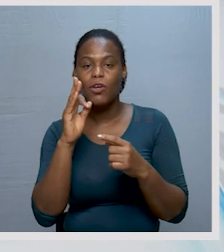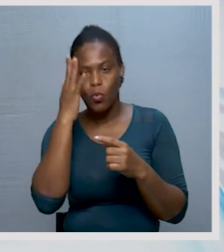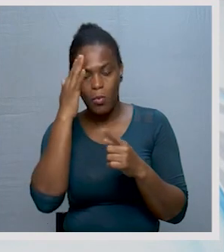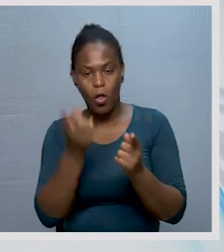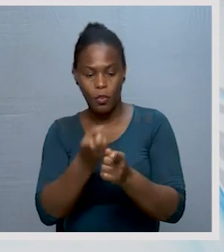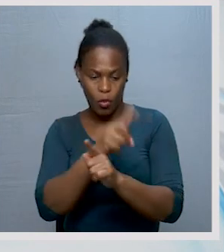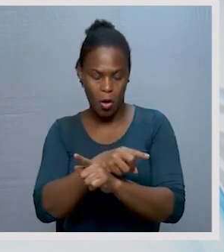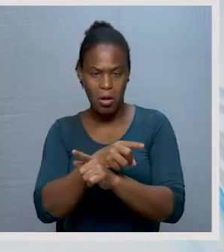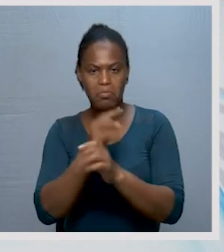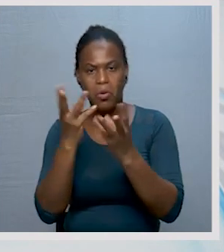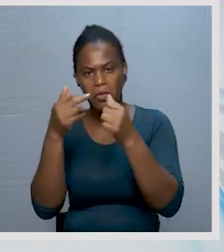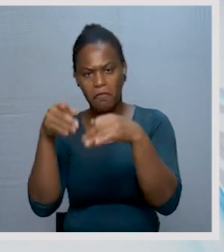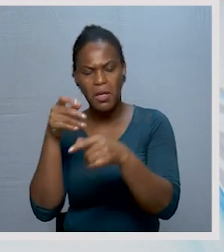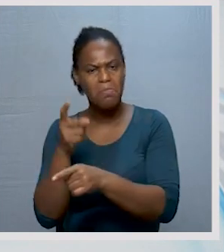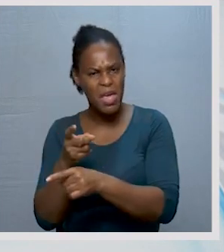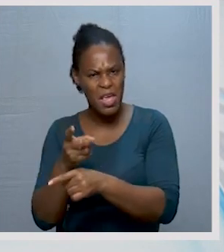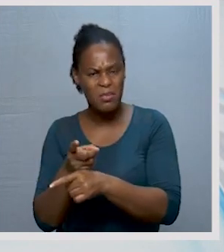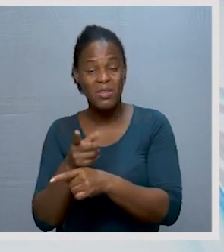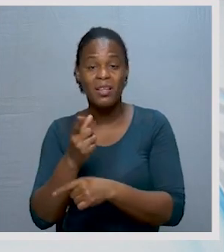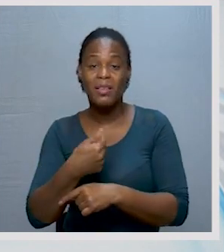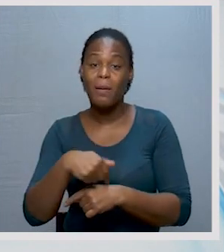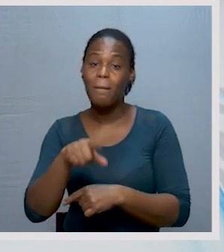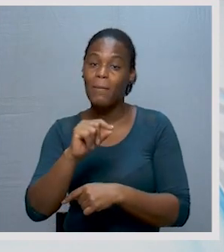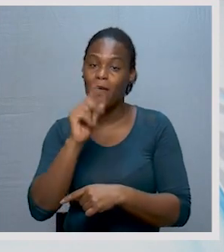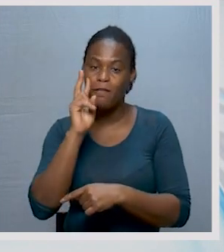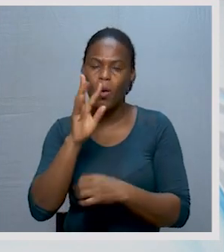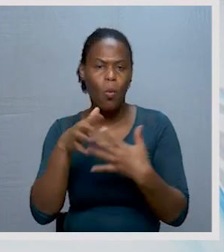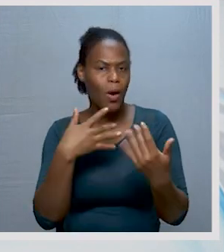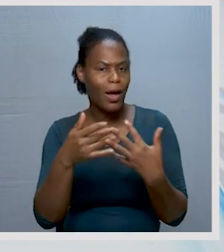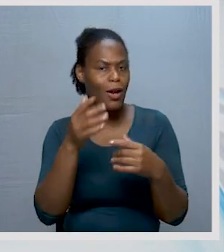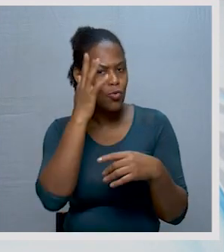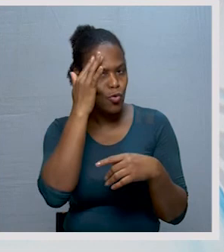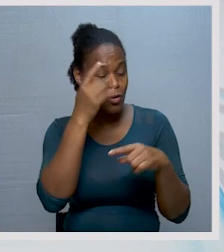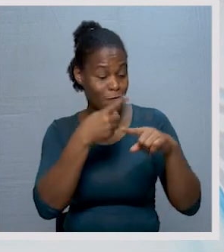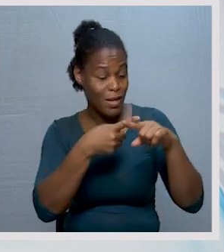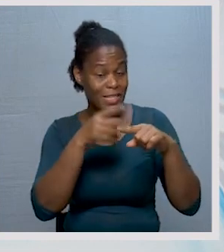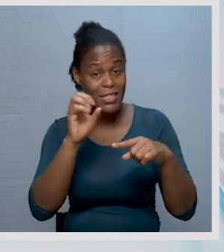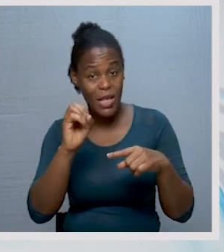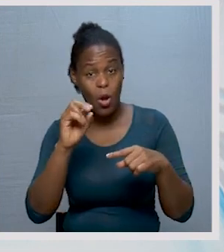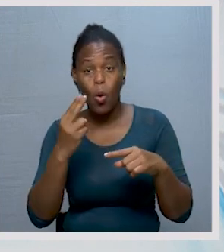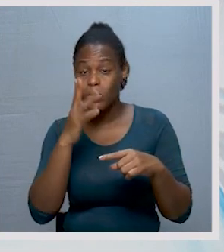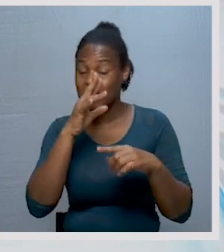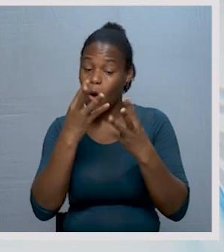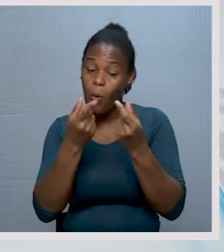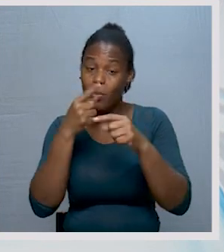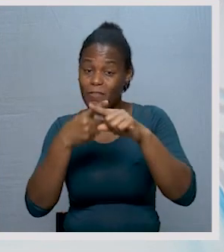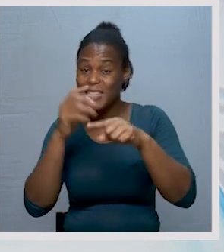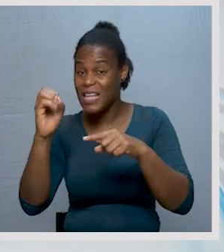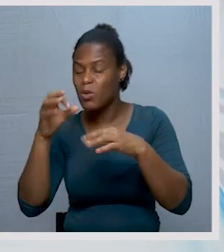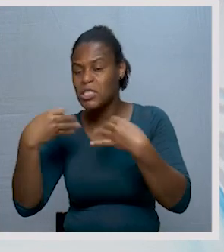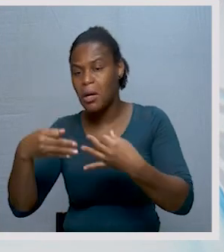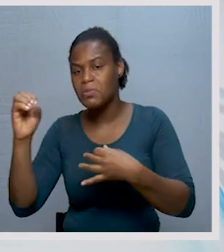o resultado vai manter. E também vimos que qualquer número vezes zero ou multiplicado por zero